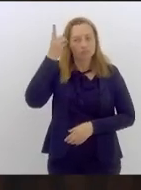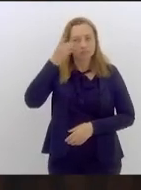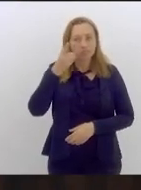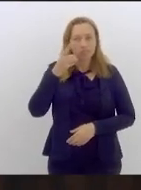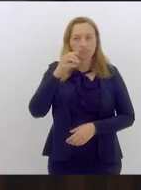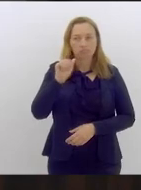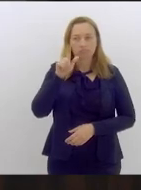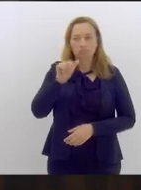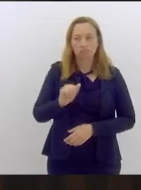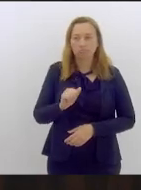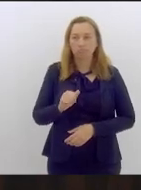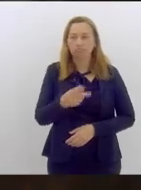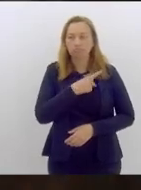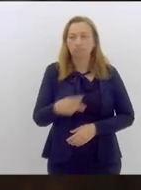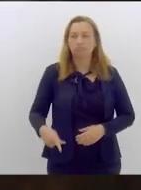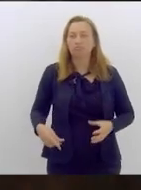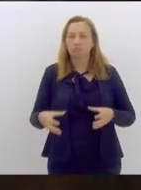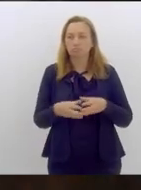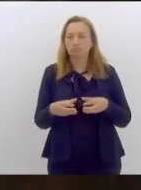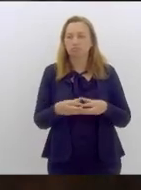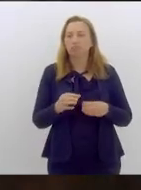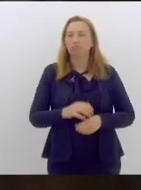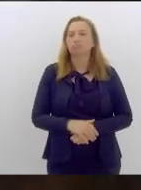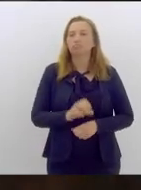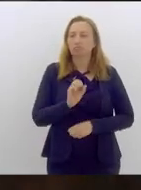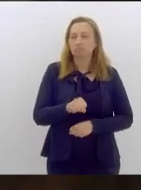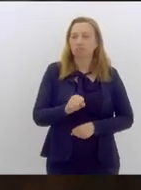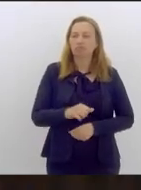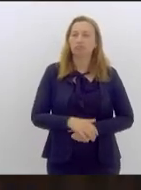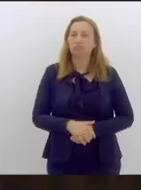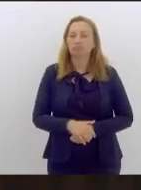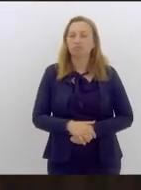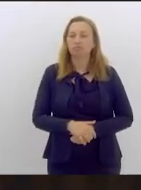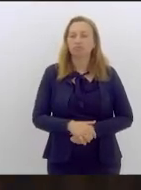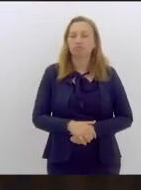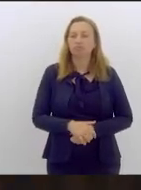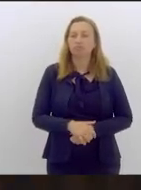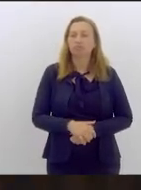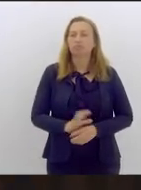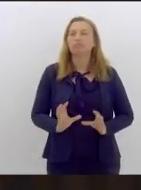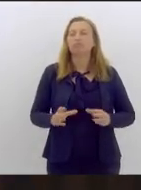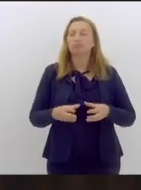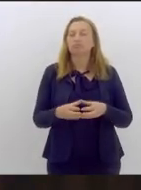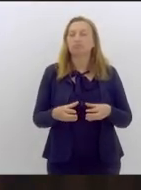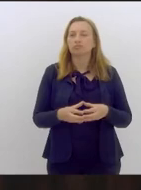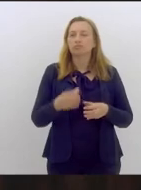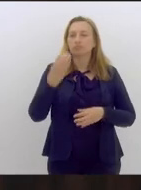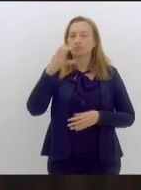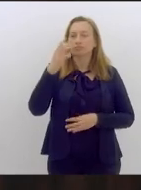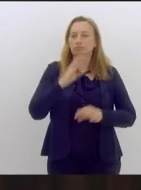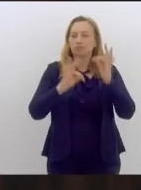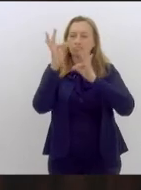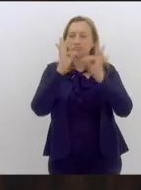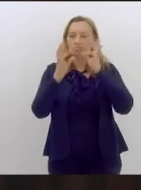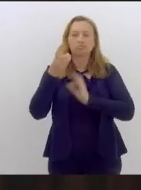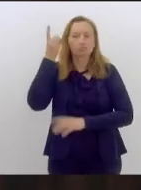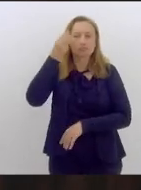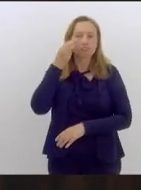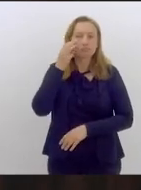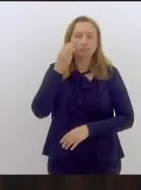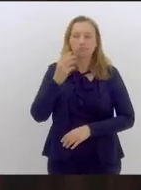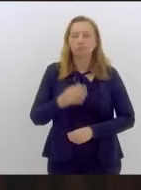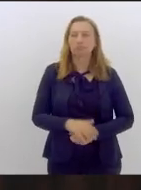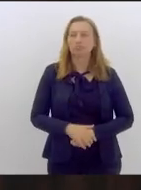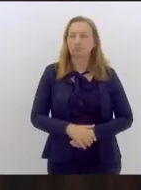Márcio Canella, presidente da comissão. Favorável. Para emitir parecer pela Comissão de Ciência e Tecnologia, deputado